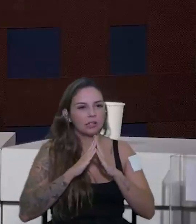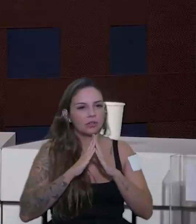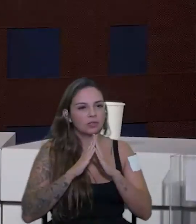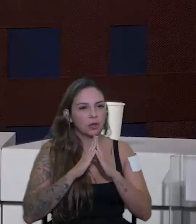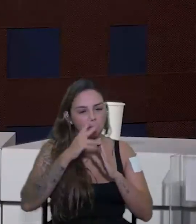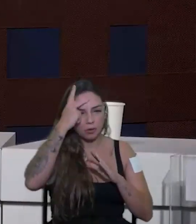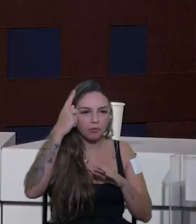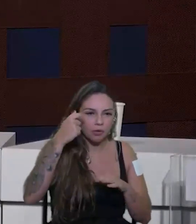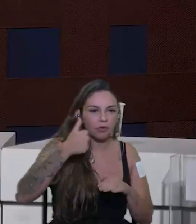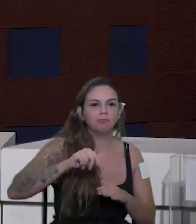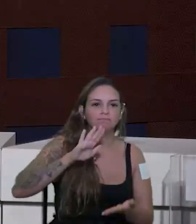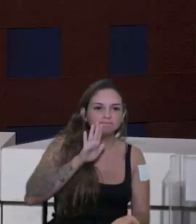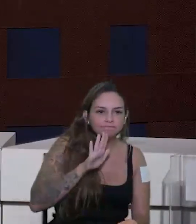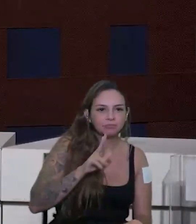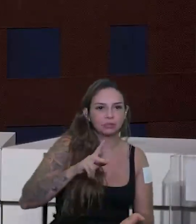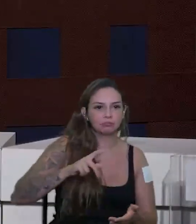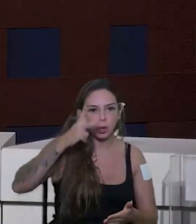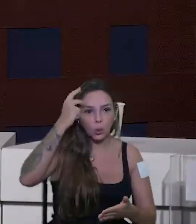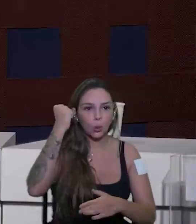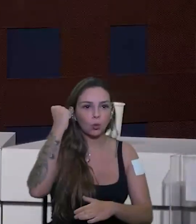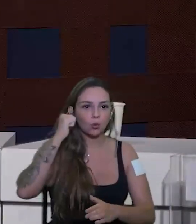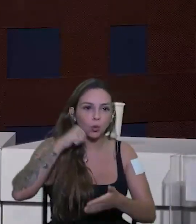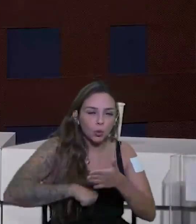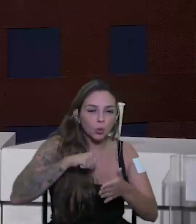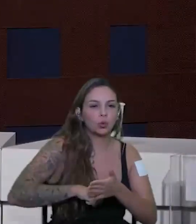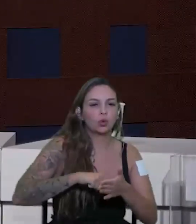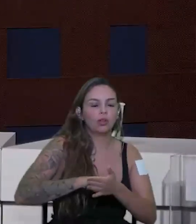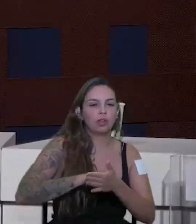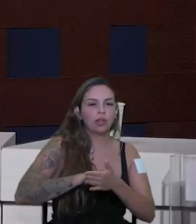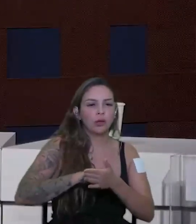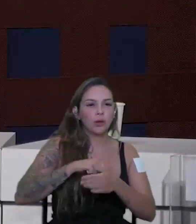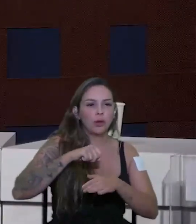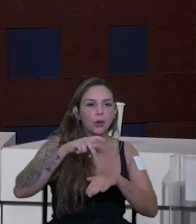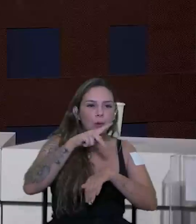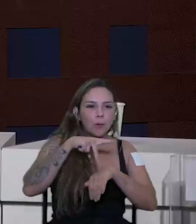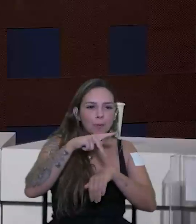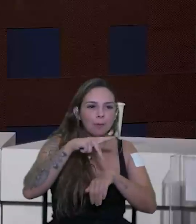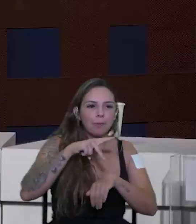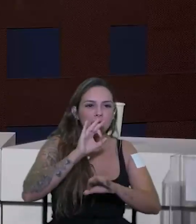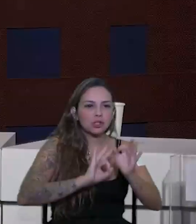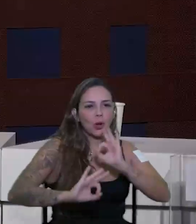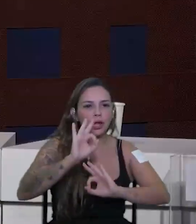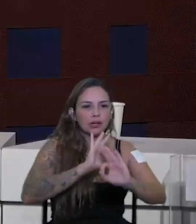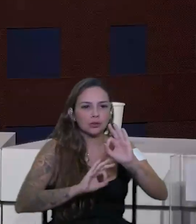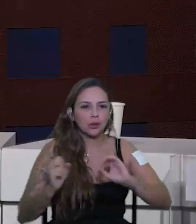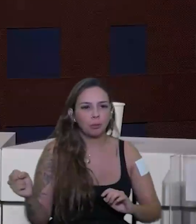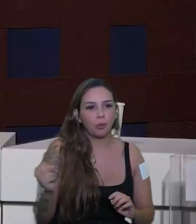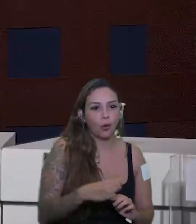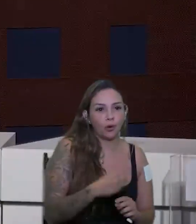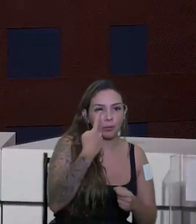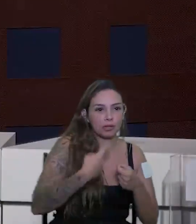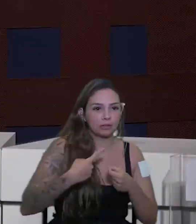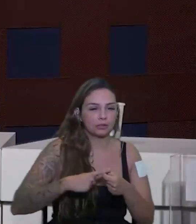que foram lá e bateram pé, porque o Estado organizou todo mundo, o Brasil inteiro, para ir lá trazer a modernidade para o Brasil e construir